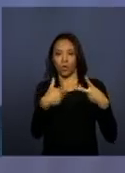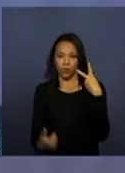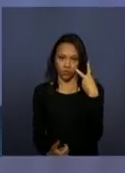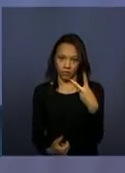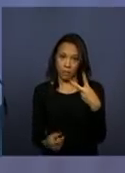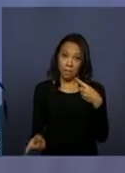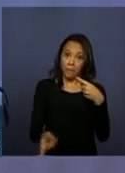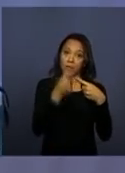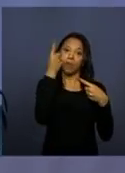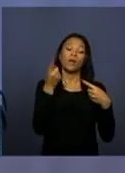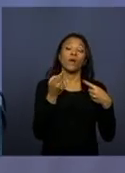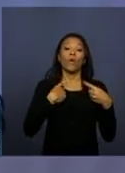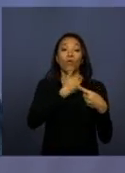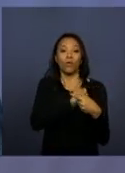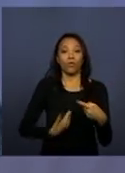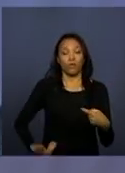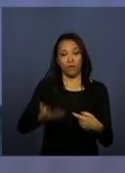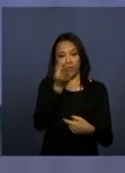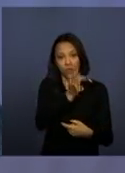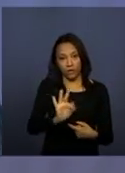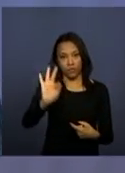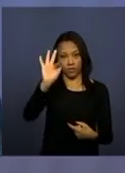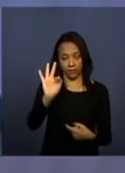Primeiro, o governo federal